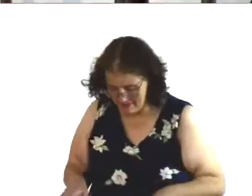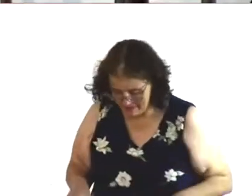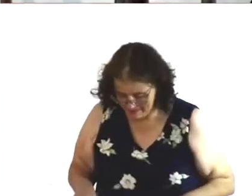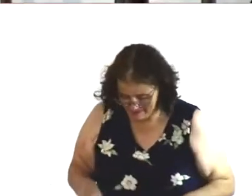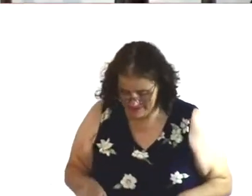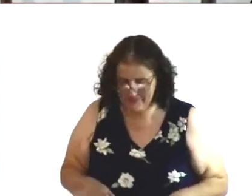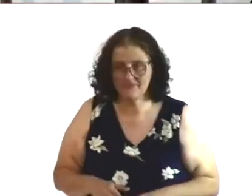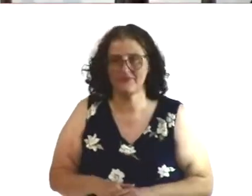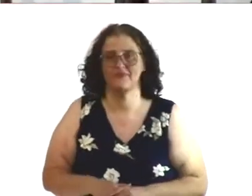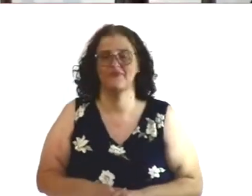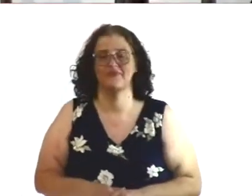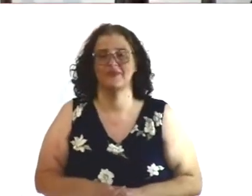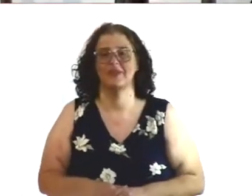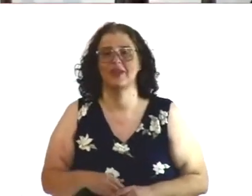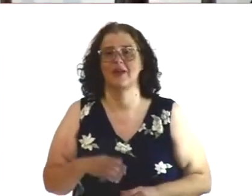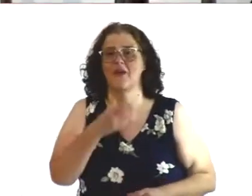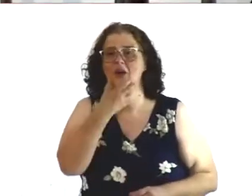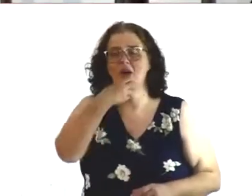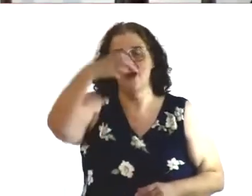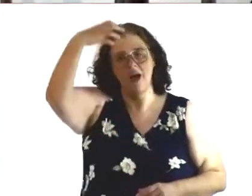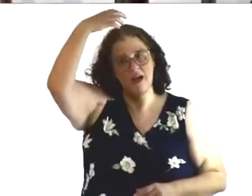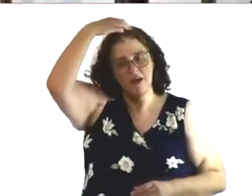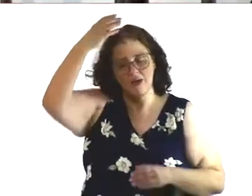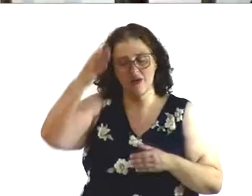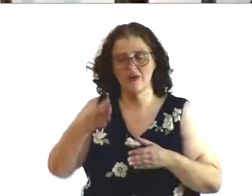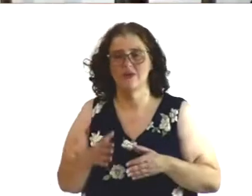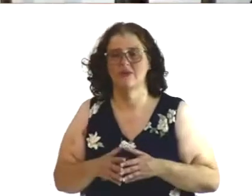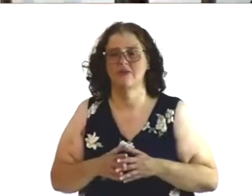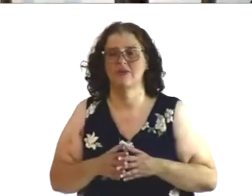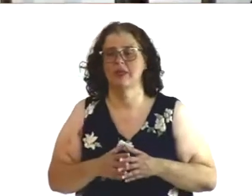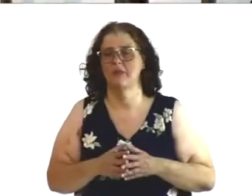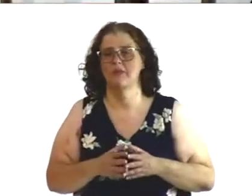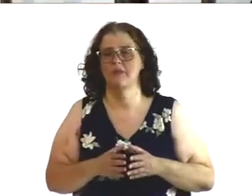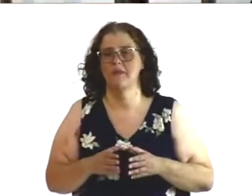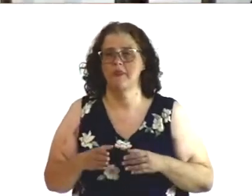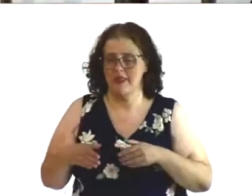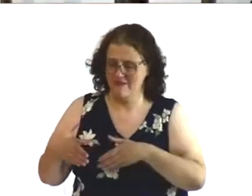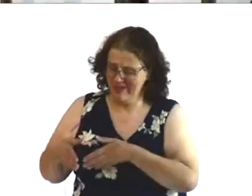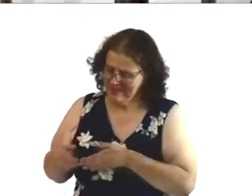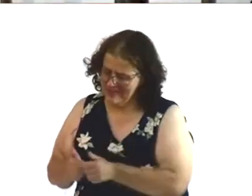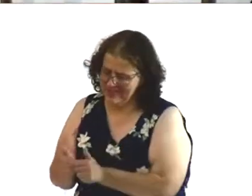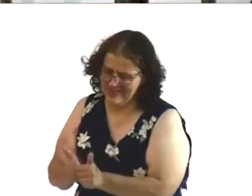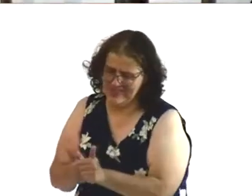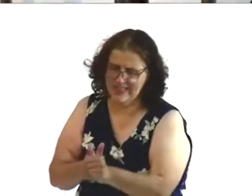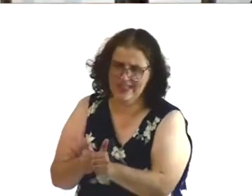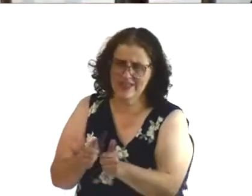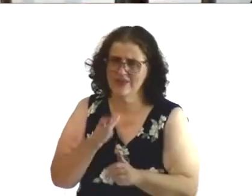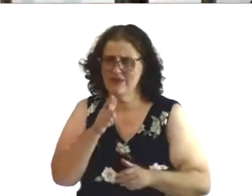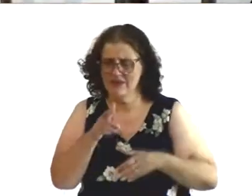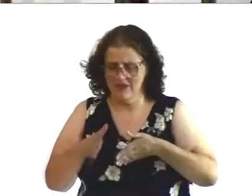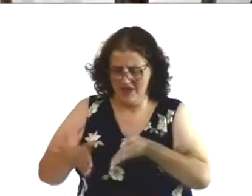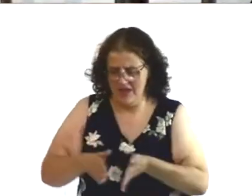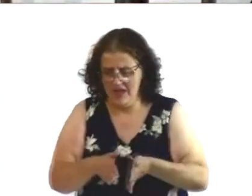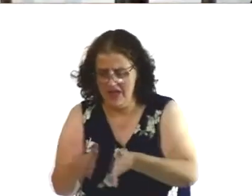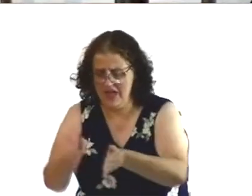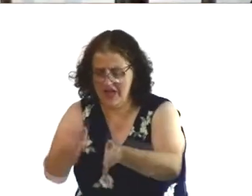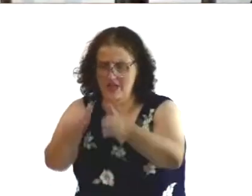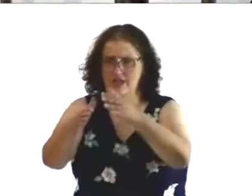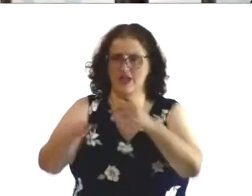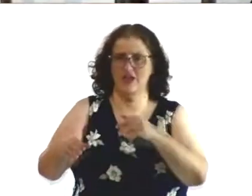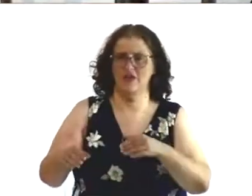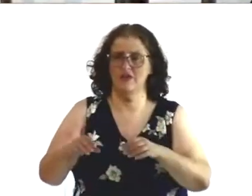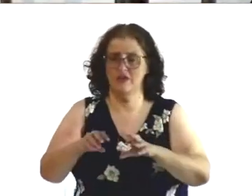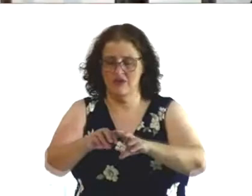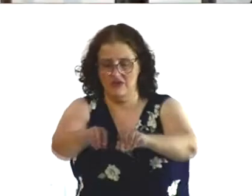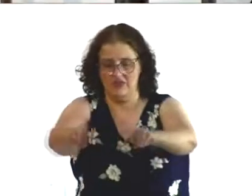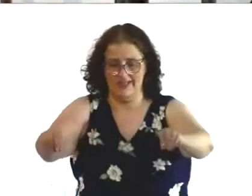desertos, rios, nas suas montarias, riscos. Bom, mas nós vemos eles chegando até